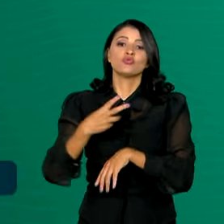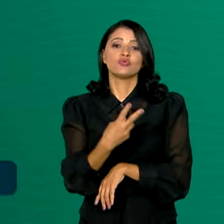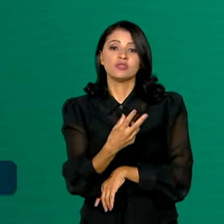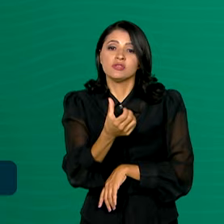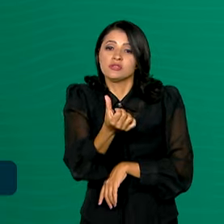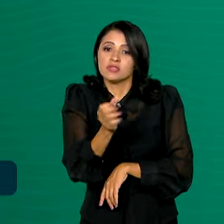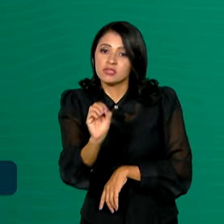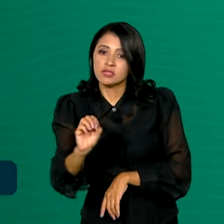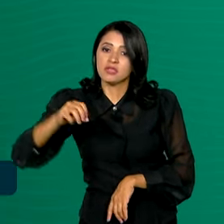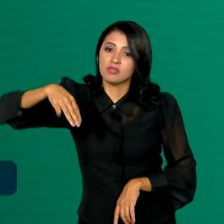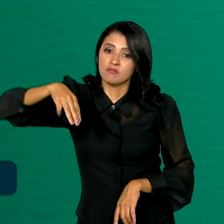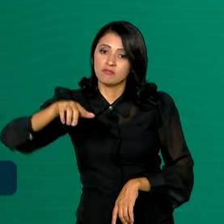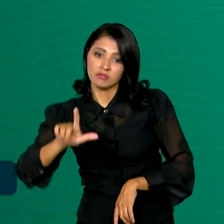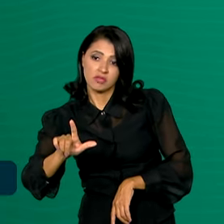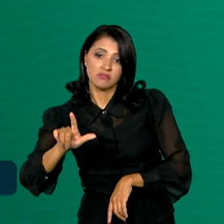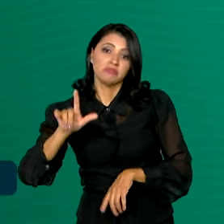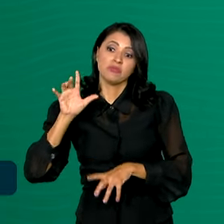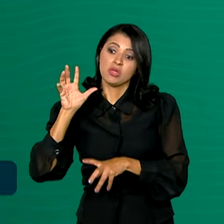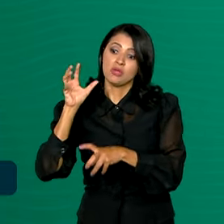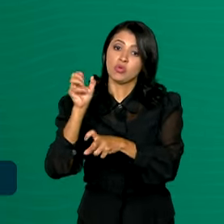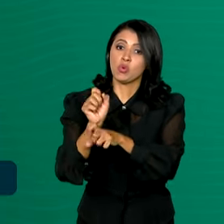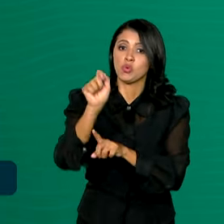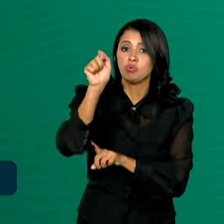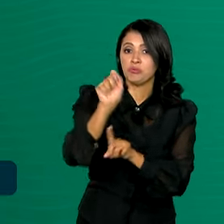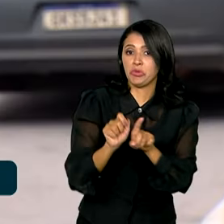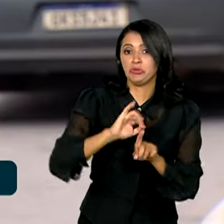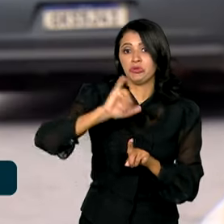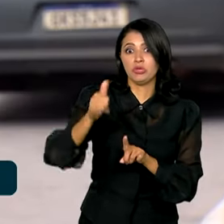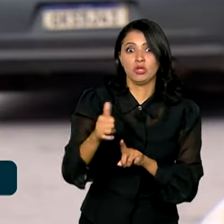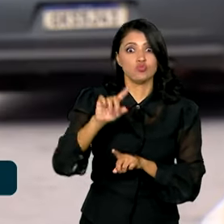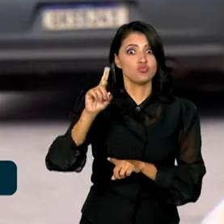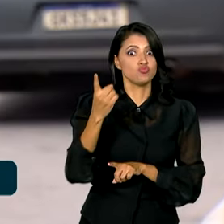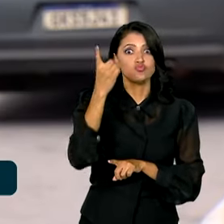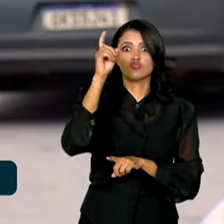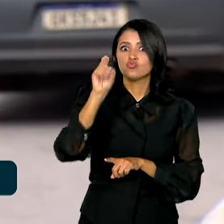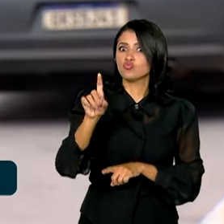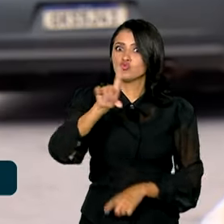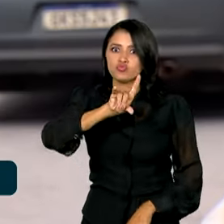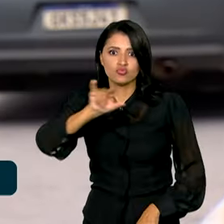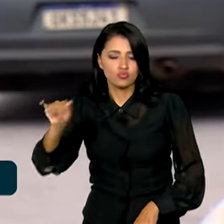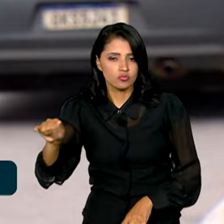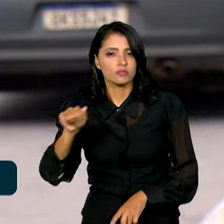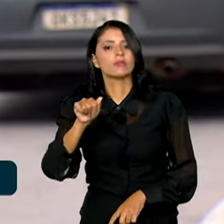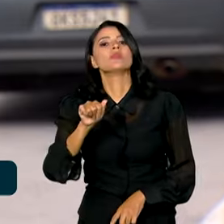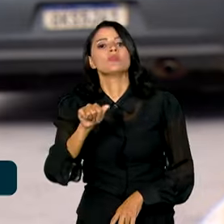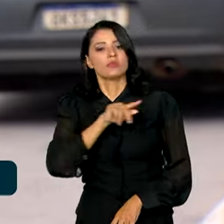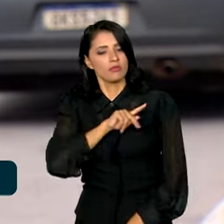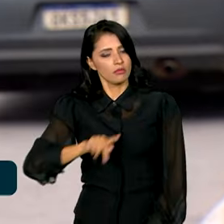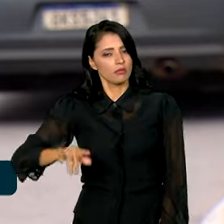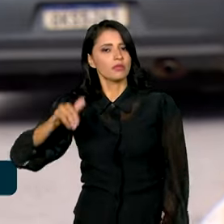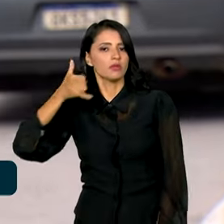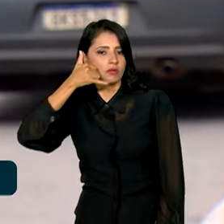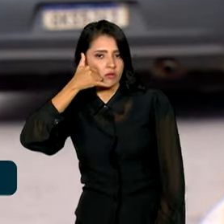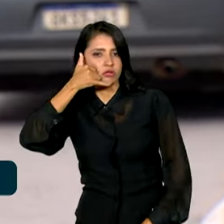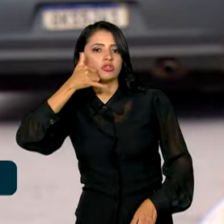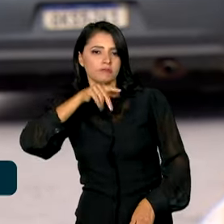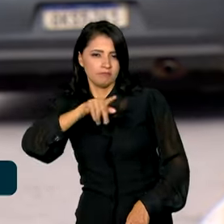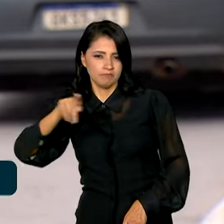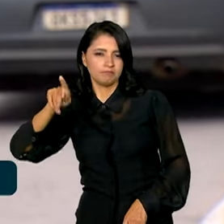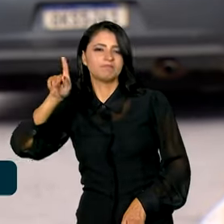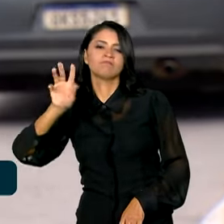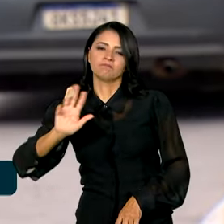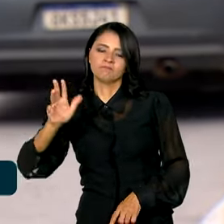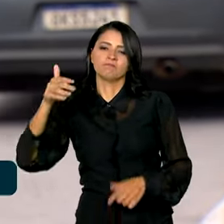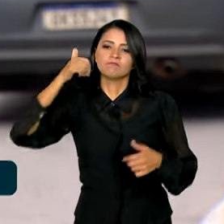o que era esperado para todo o mês de janeiro. O presidente Lula telefonou para o prefeito do Rio de Janeiro,